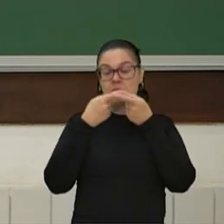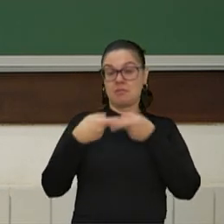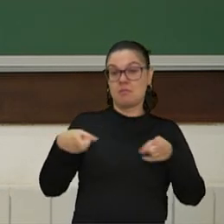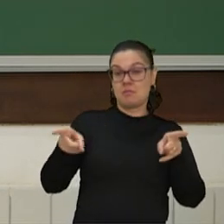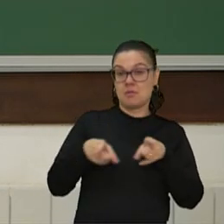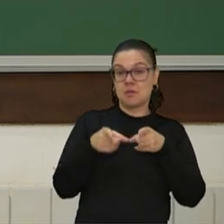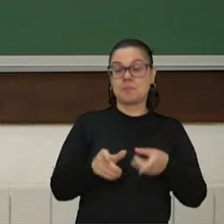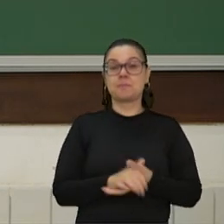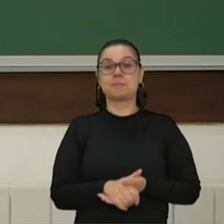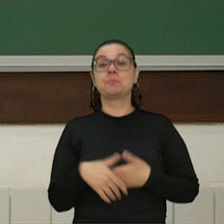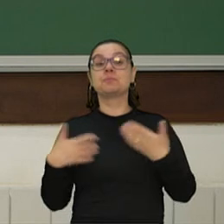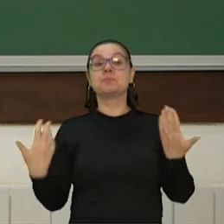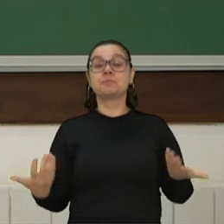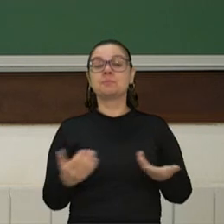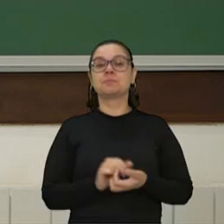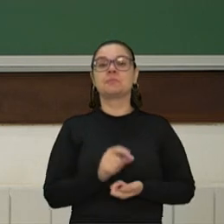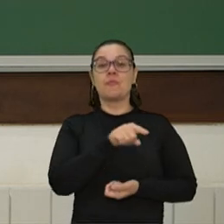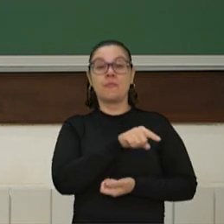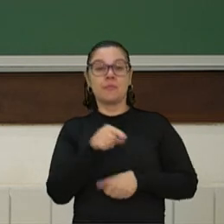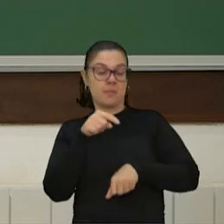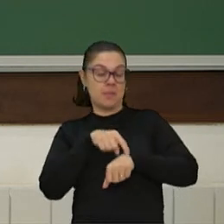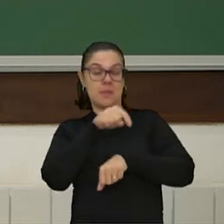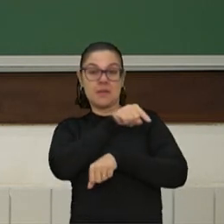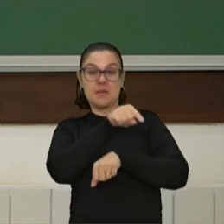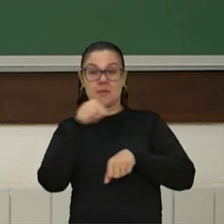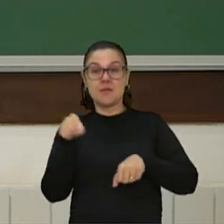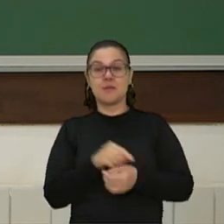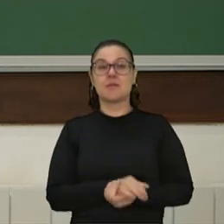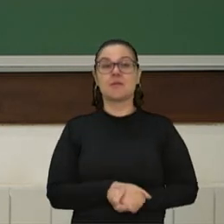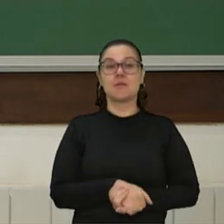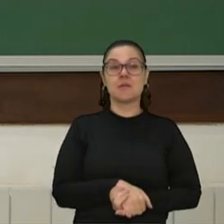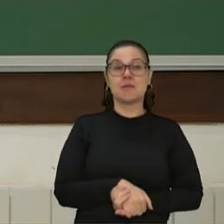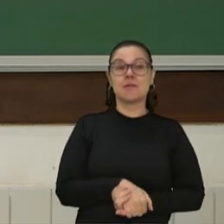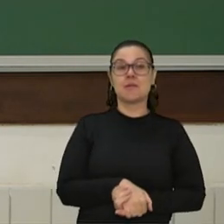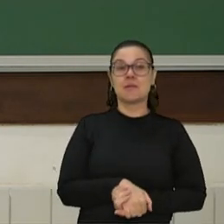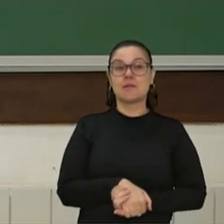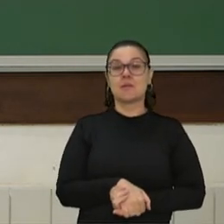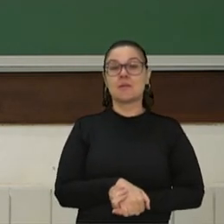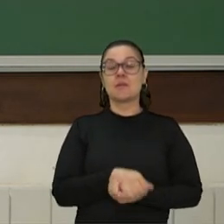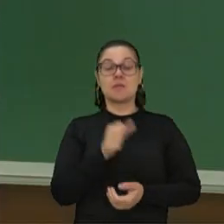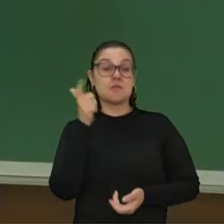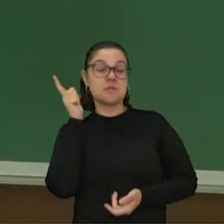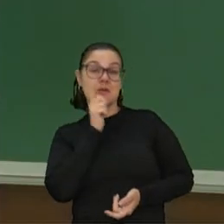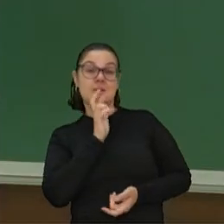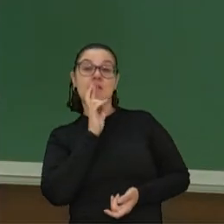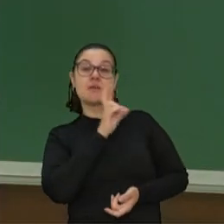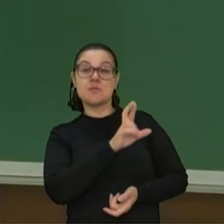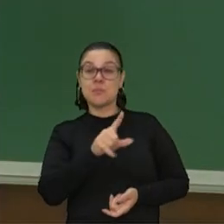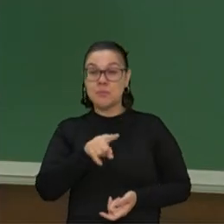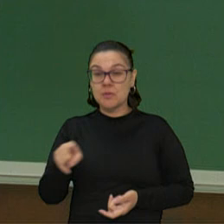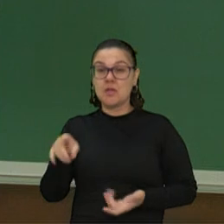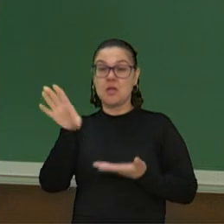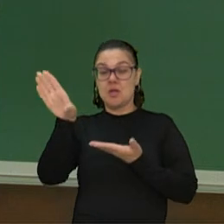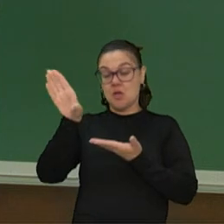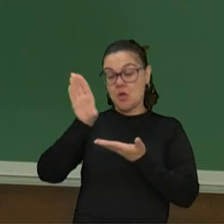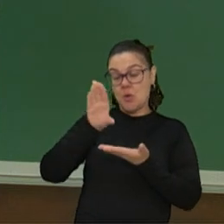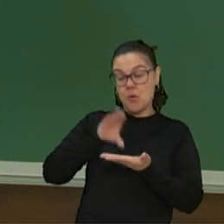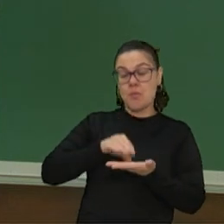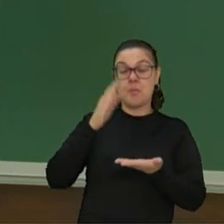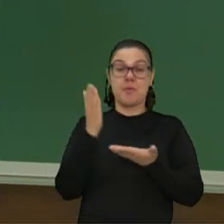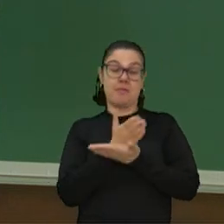é um escritor de música. Então, vou deixar um minutinho, alguns minutos, para que vocês possam responder. Copiem no